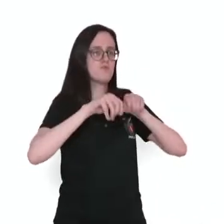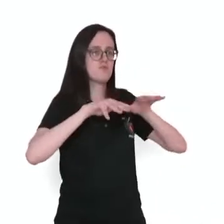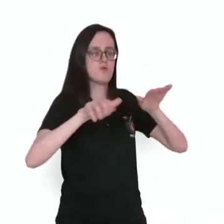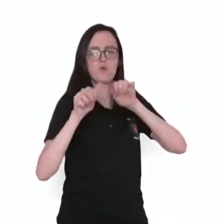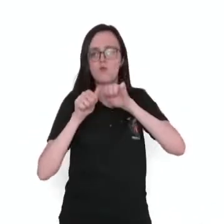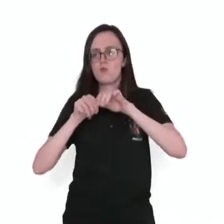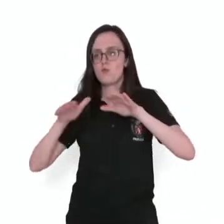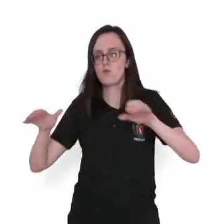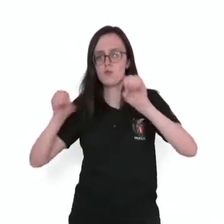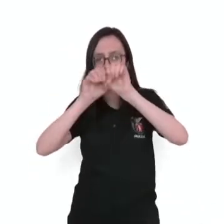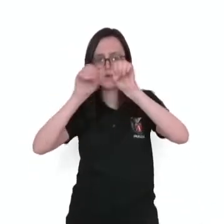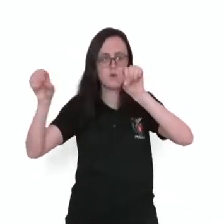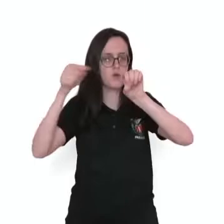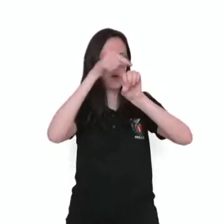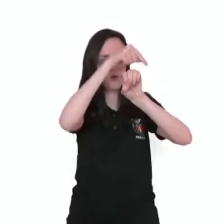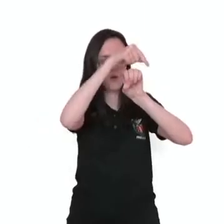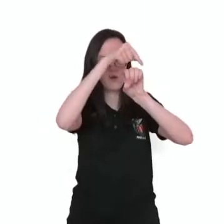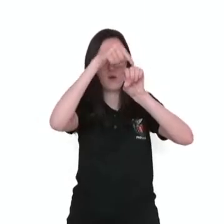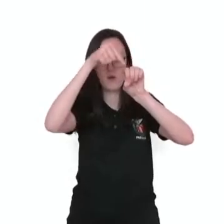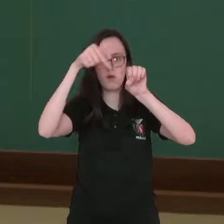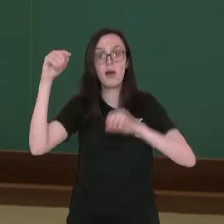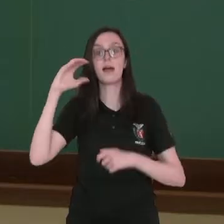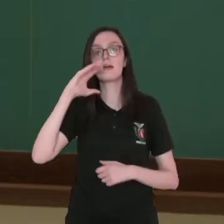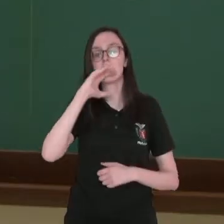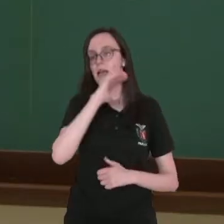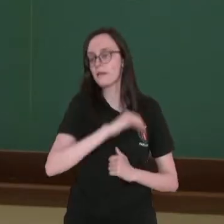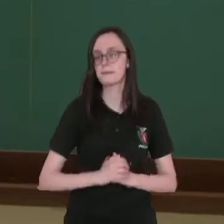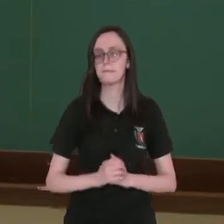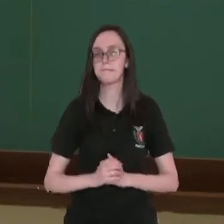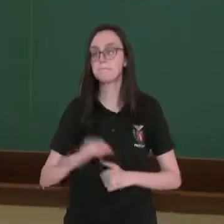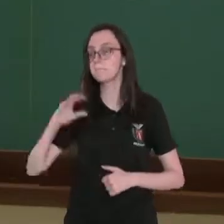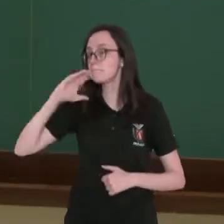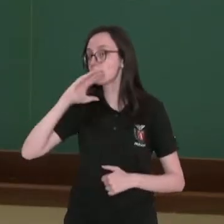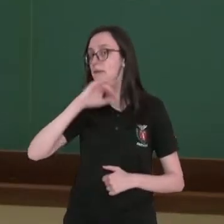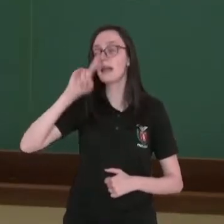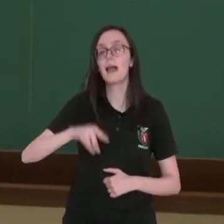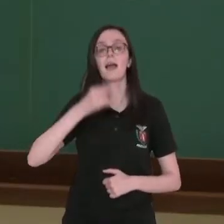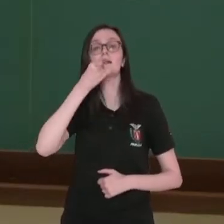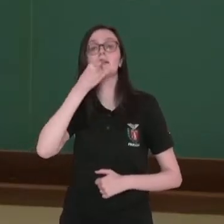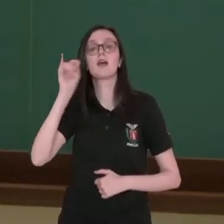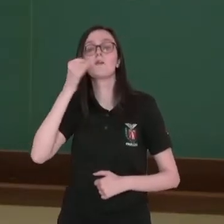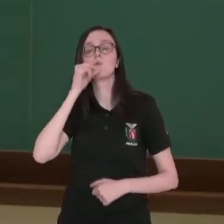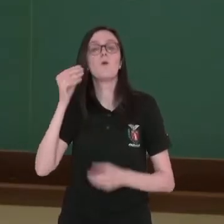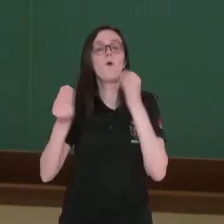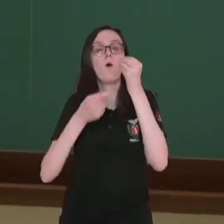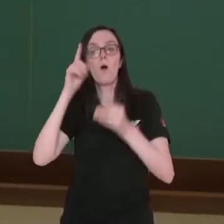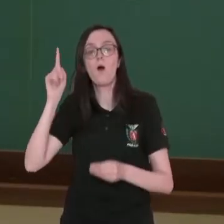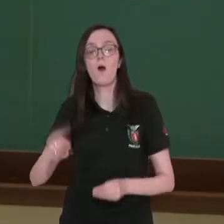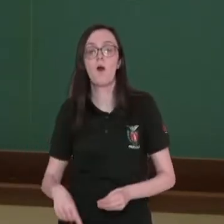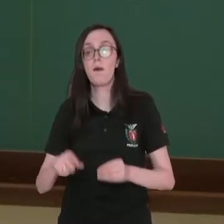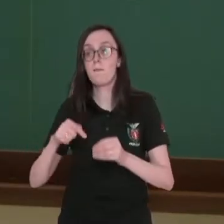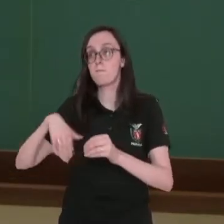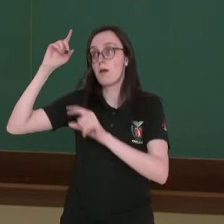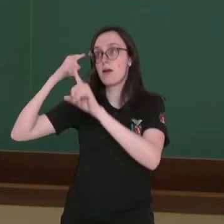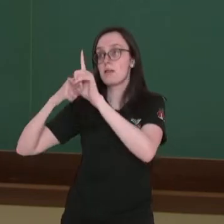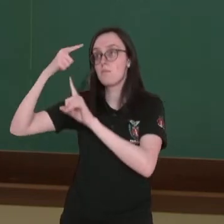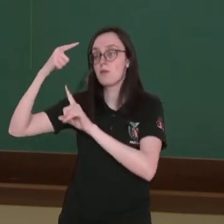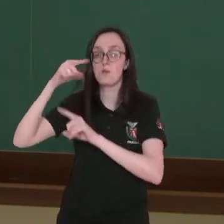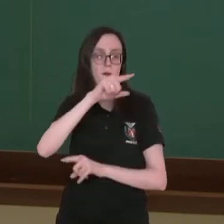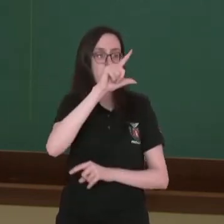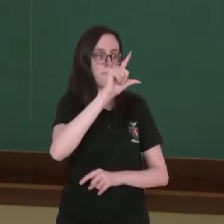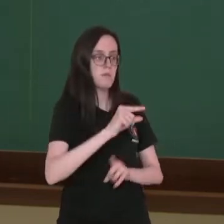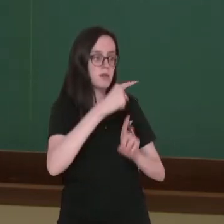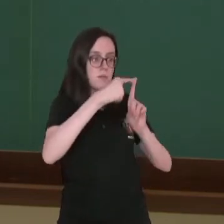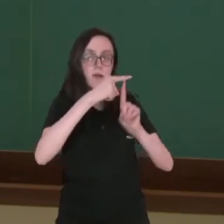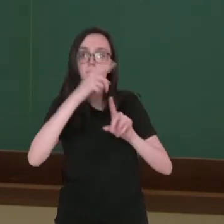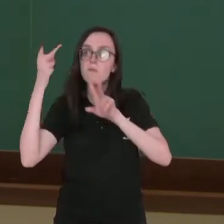aquecendo, ele vai chegar na outra parte, tá? Lembre-se, o calor é uma energia que passa de um corpo de maior para outro de menor